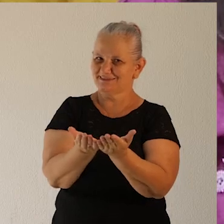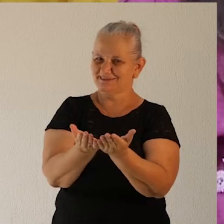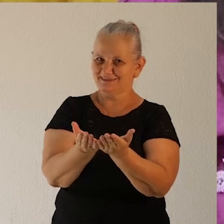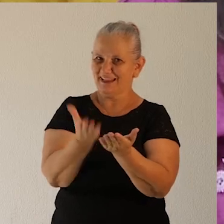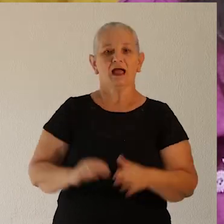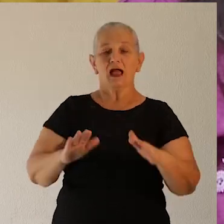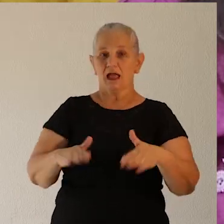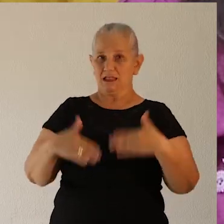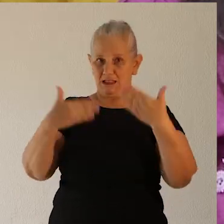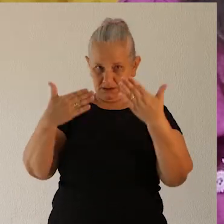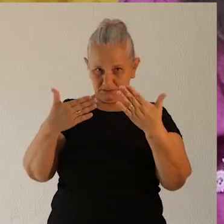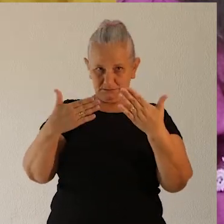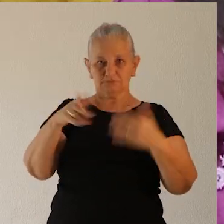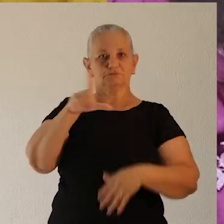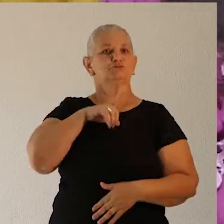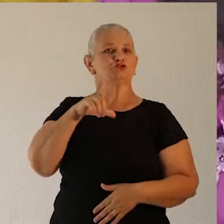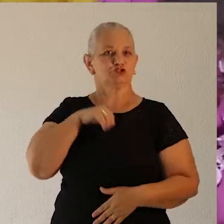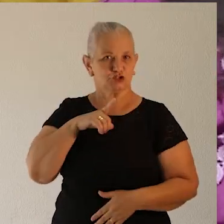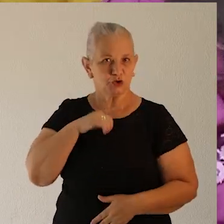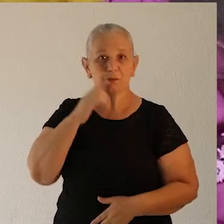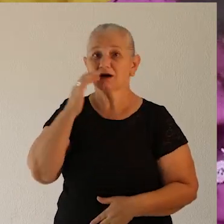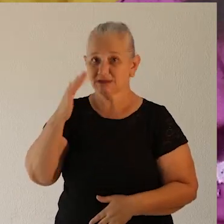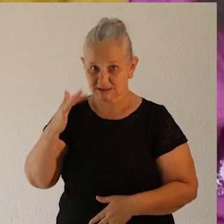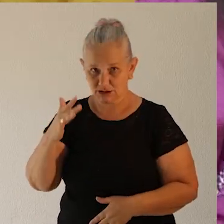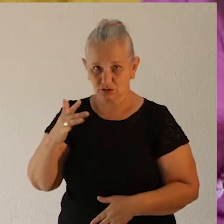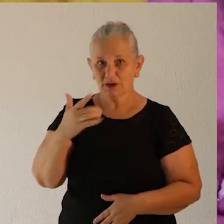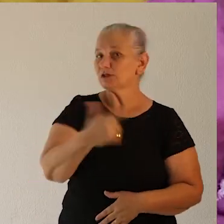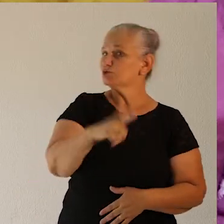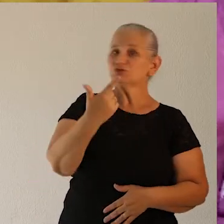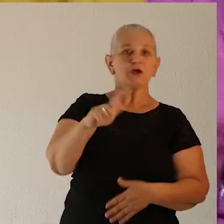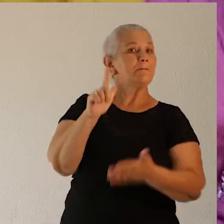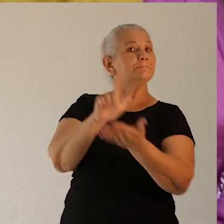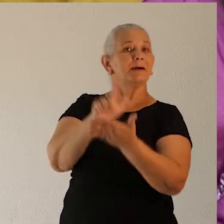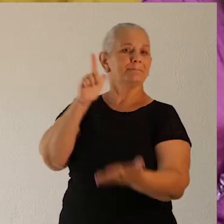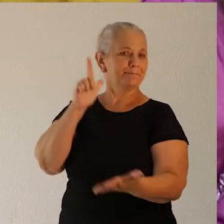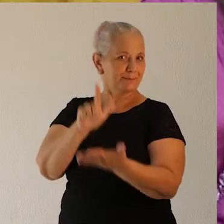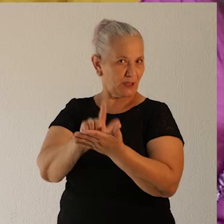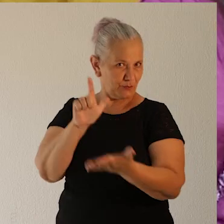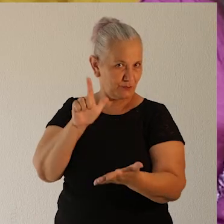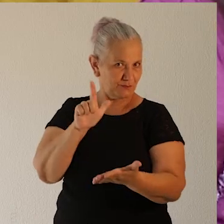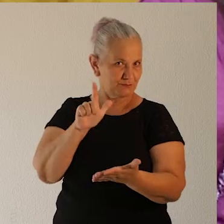Então, a música antigamente, quando não existia papel.